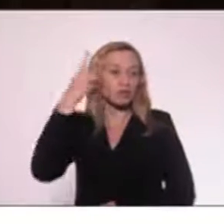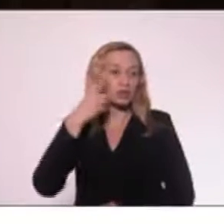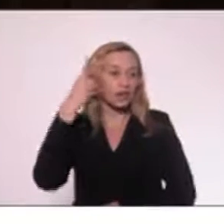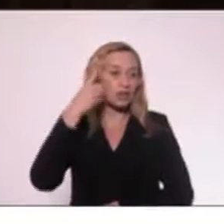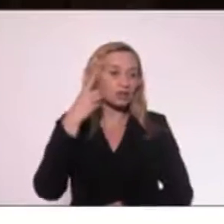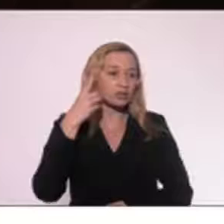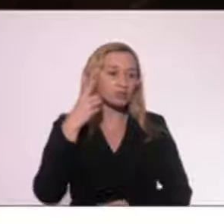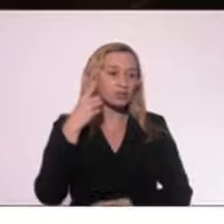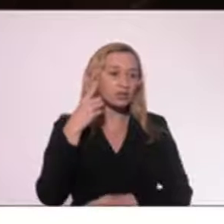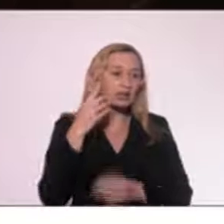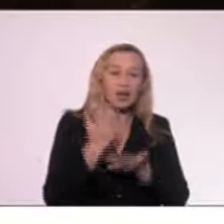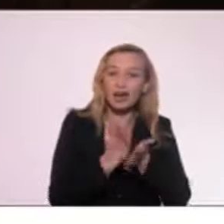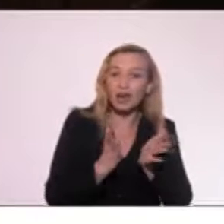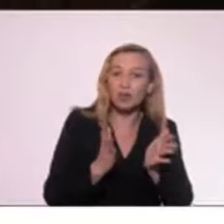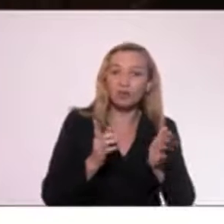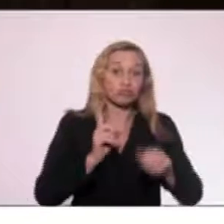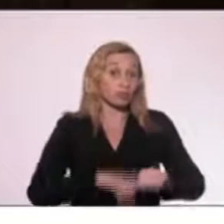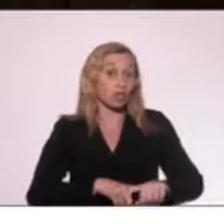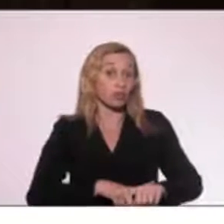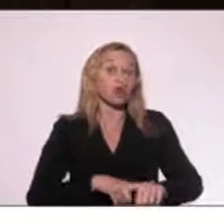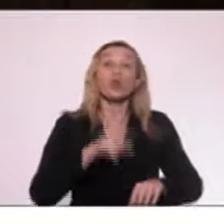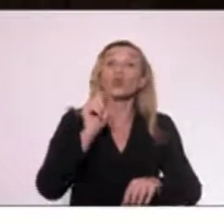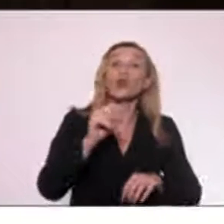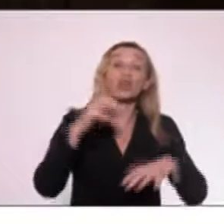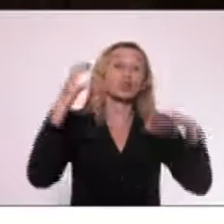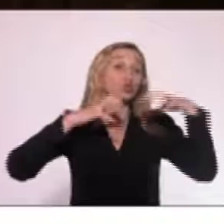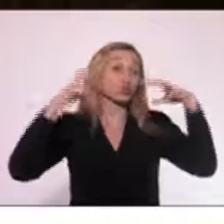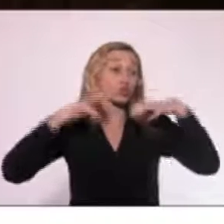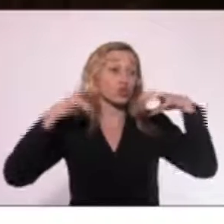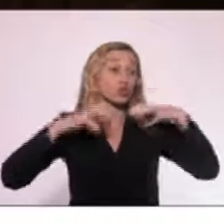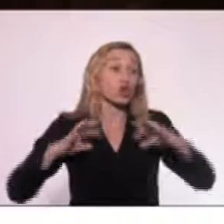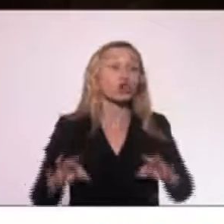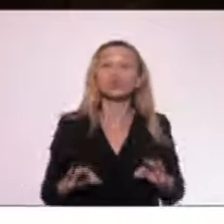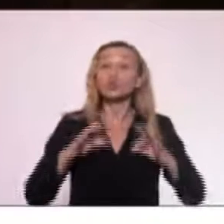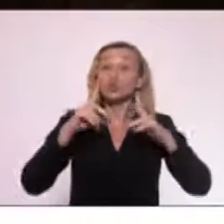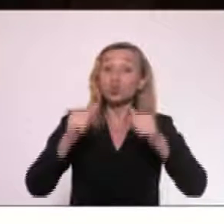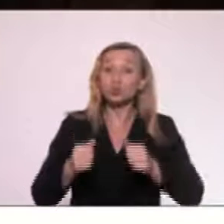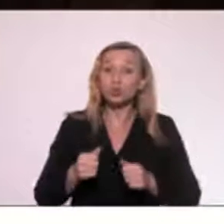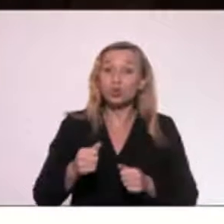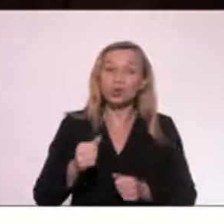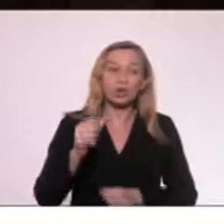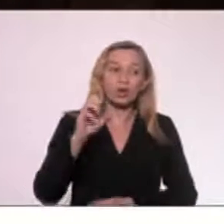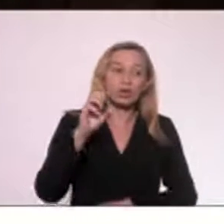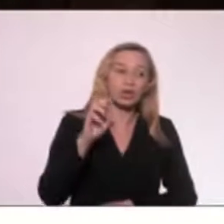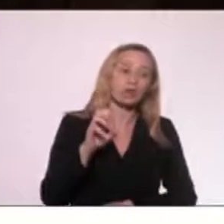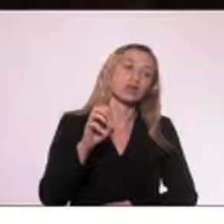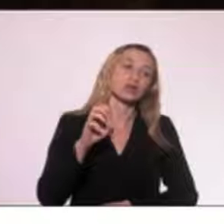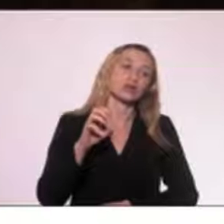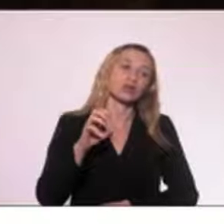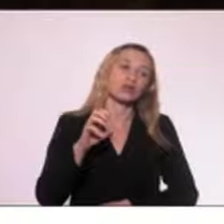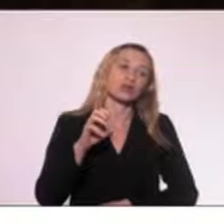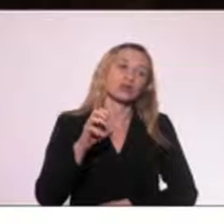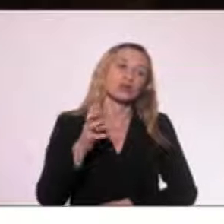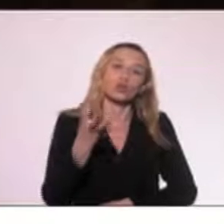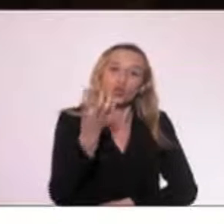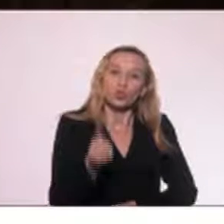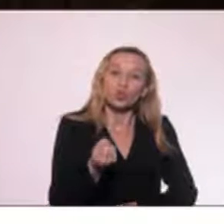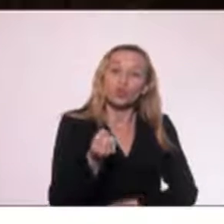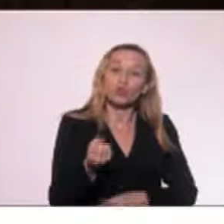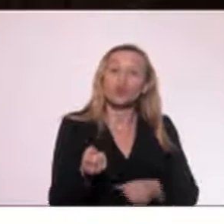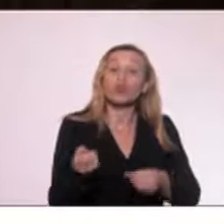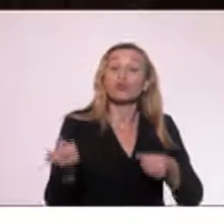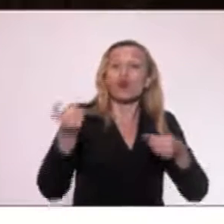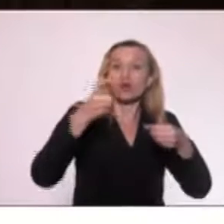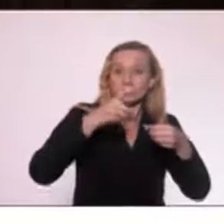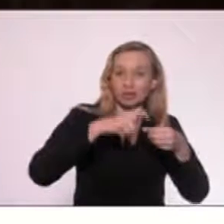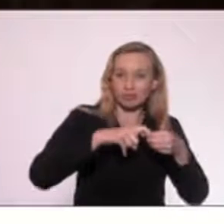altera no tempo. O que é a chuva? Tudo que evapora, retorna. Não